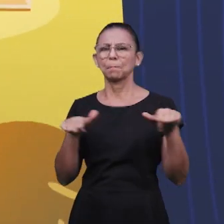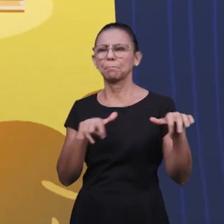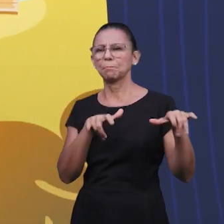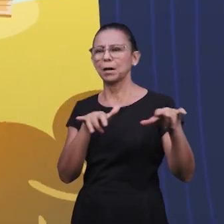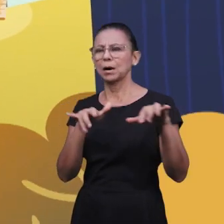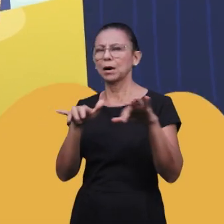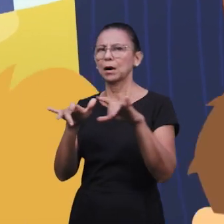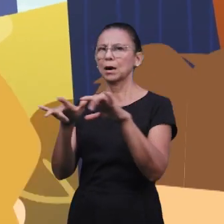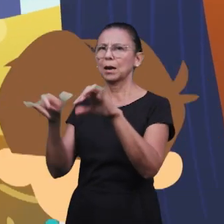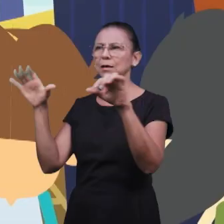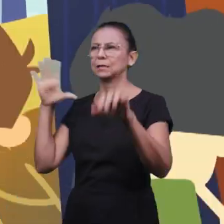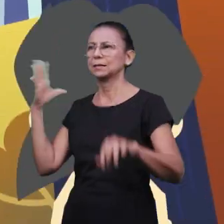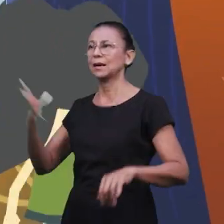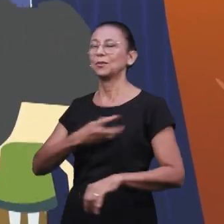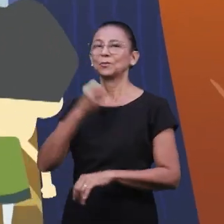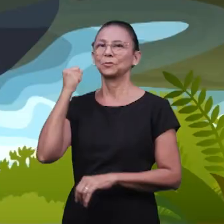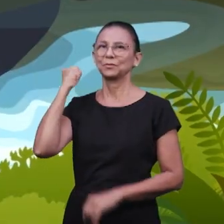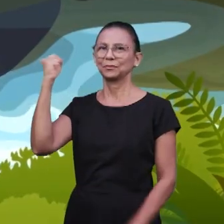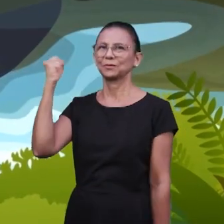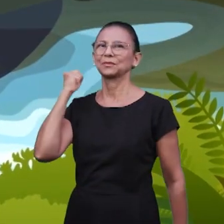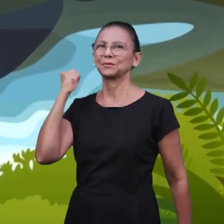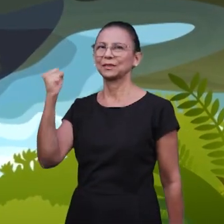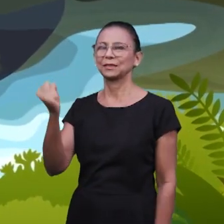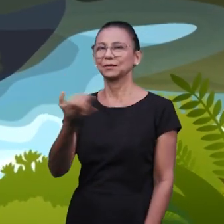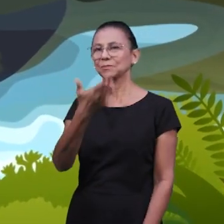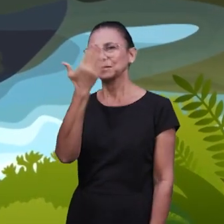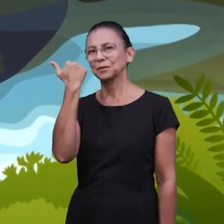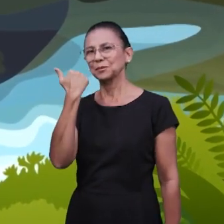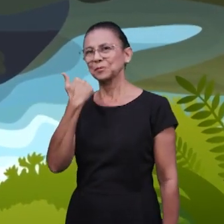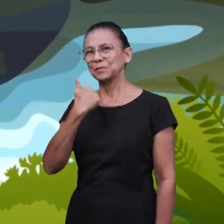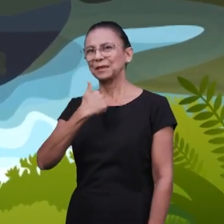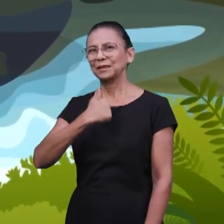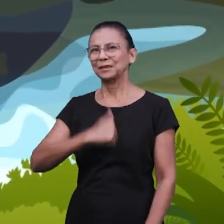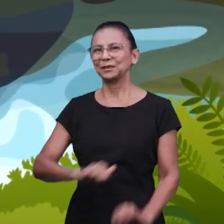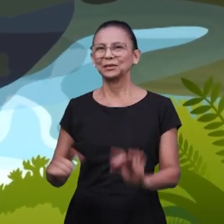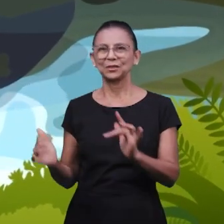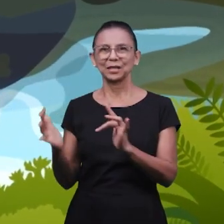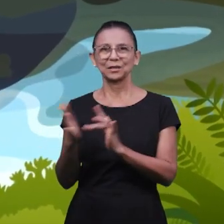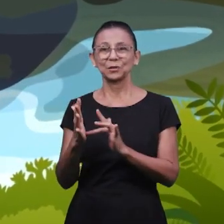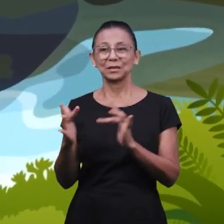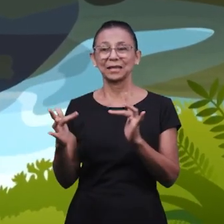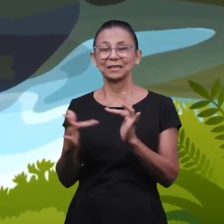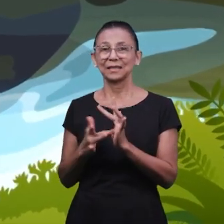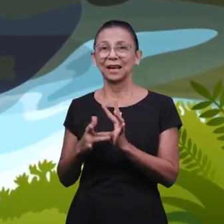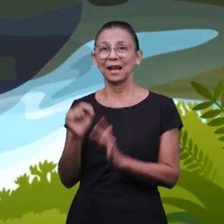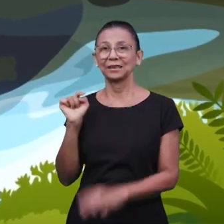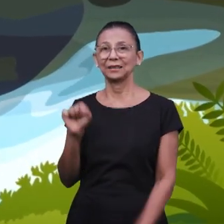Vem para o meio.